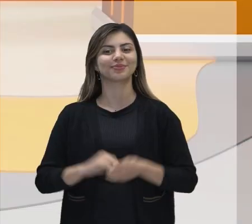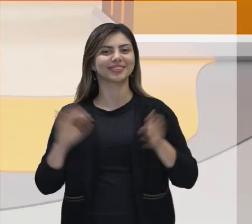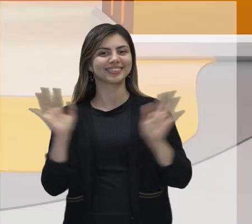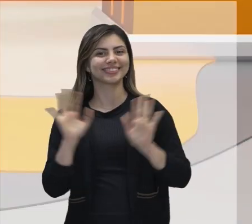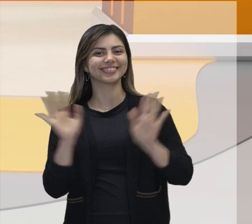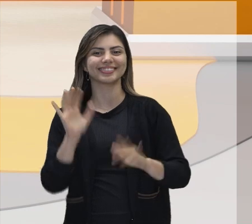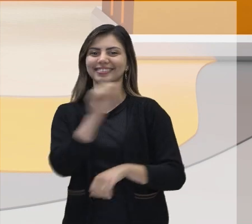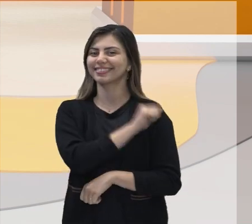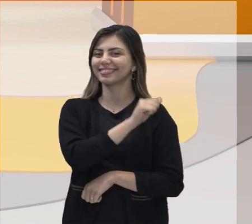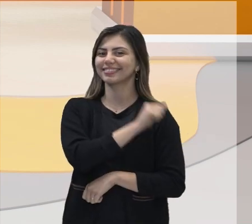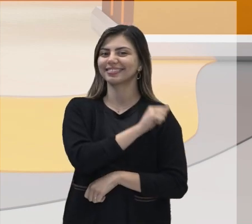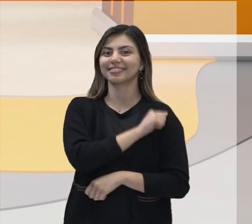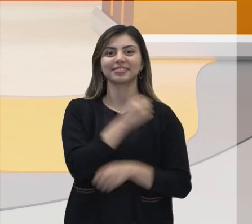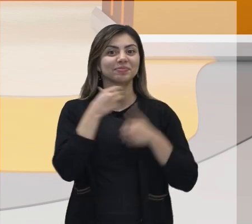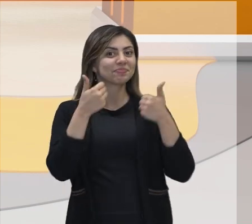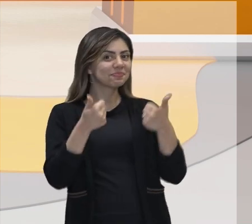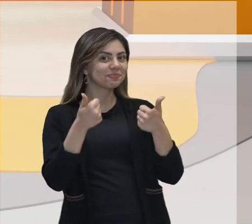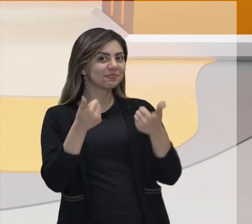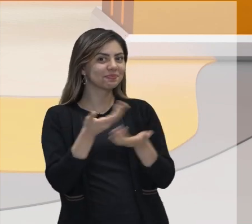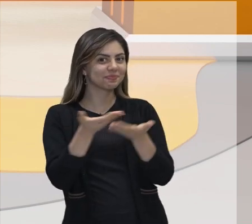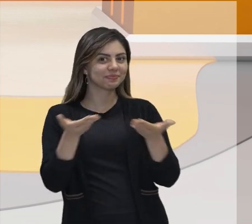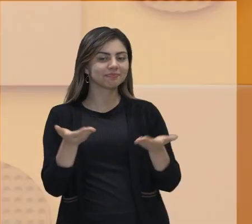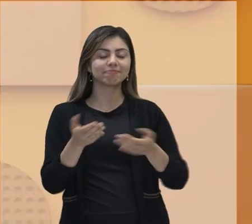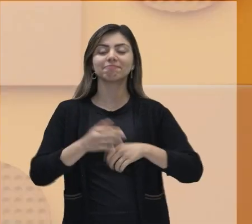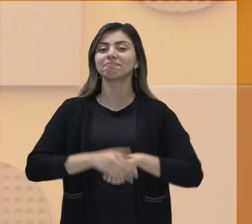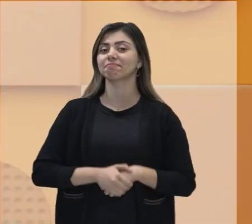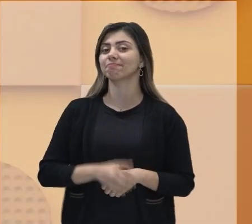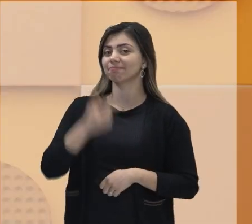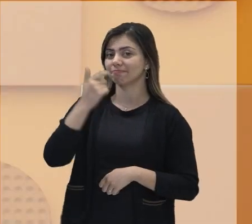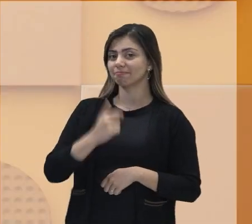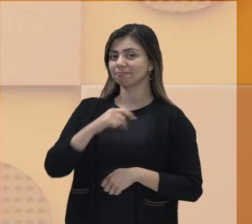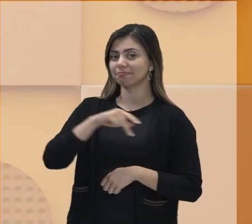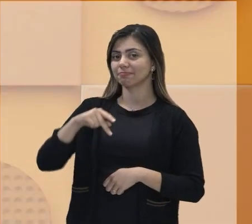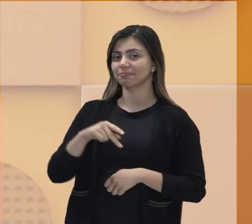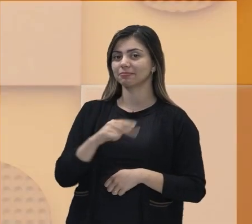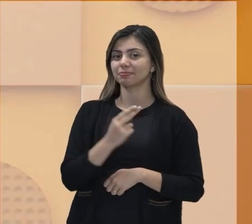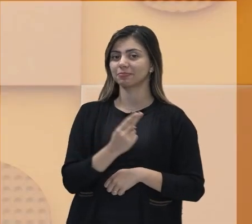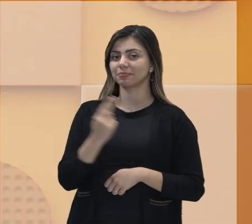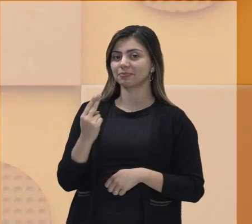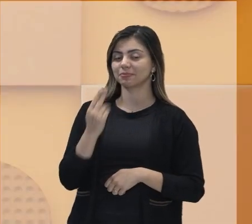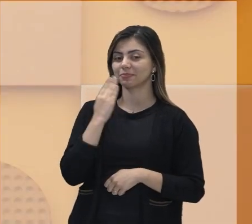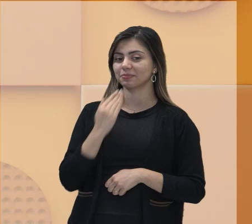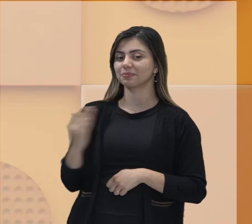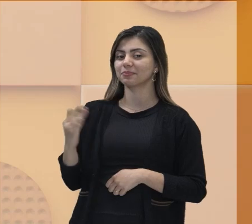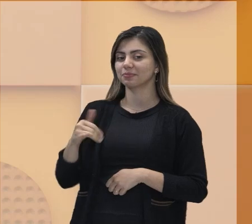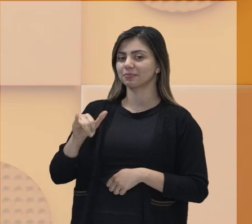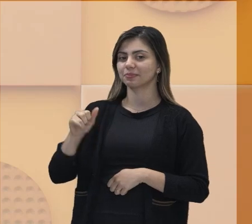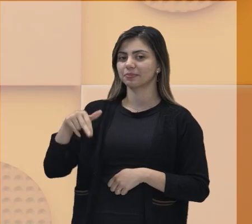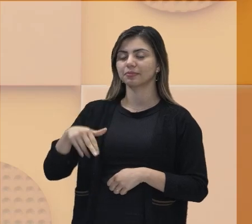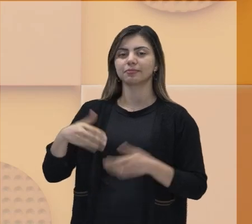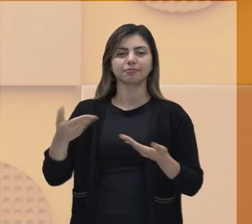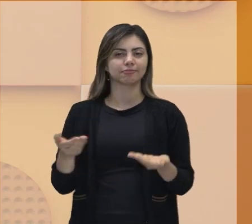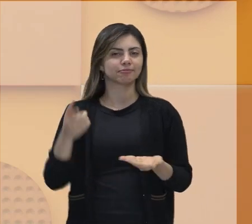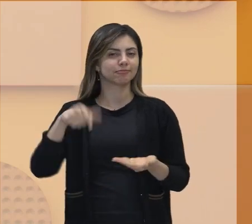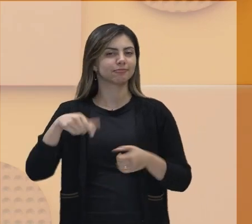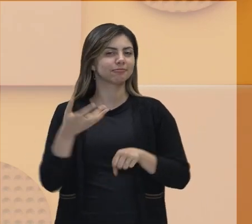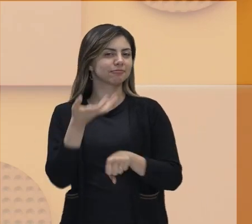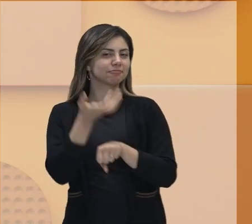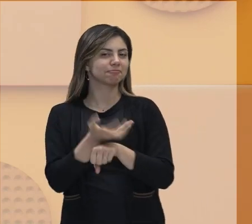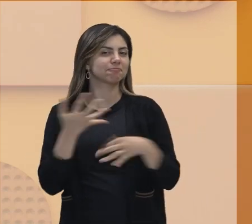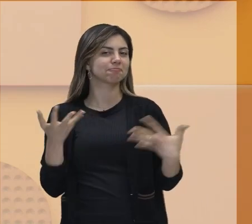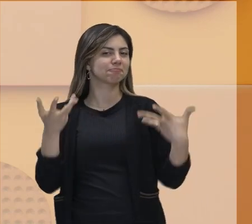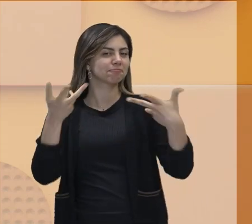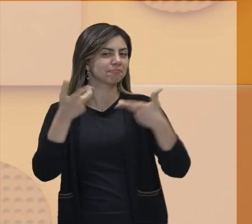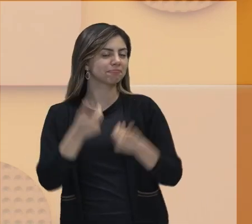Olá, queridos alunos, tudo bem com vocês? Eu sou o professor Ian Souto, daquela que é o melhor